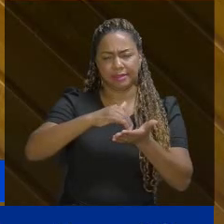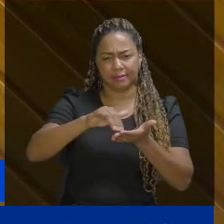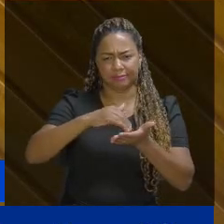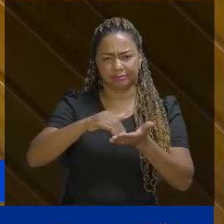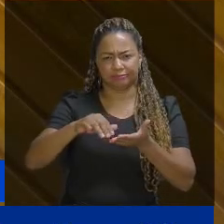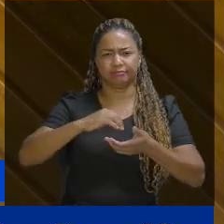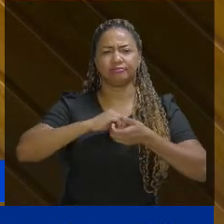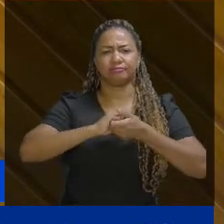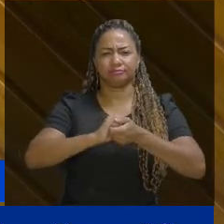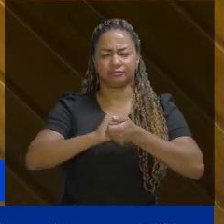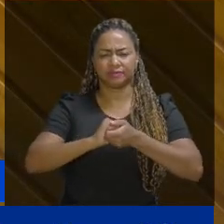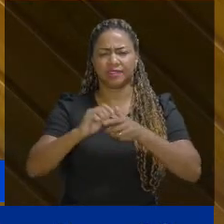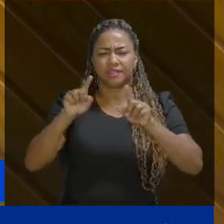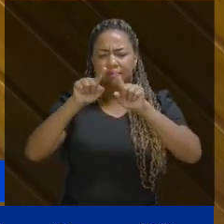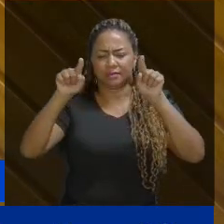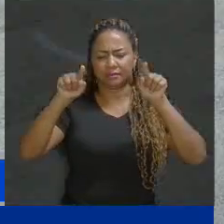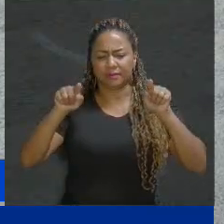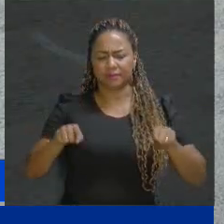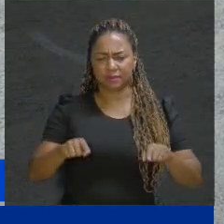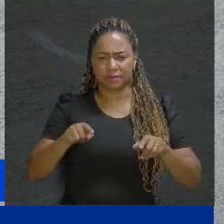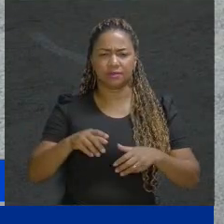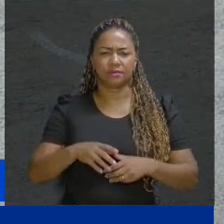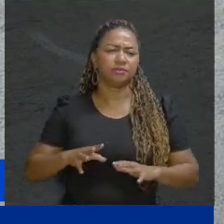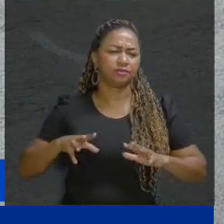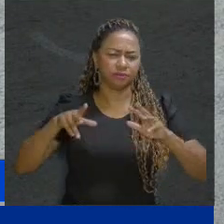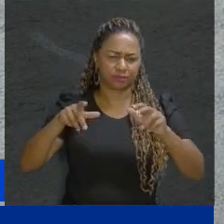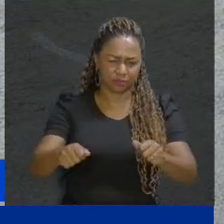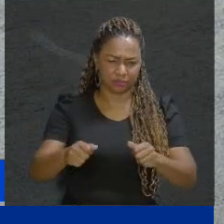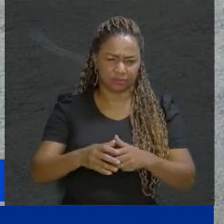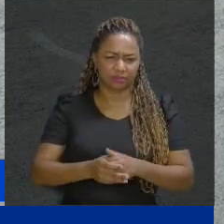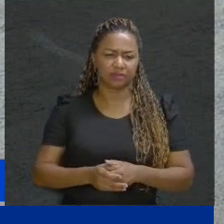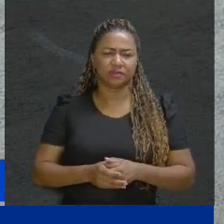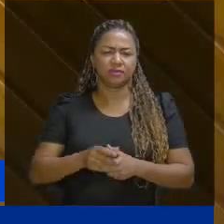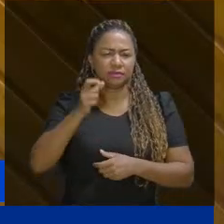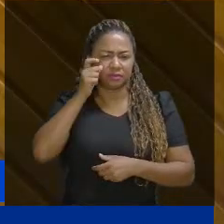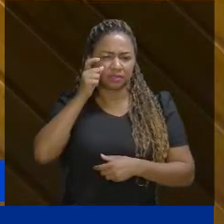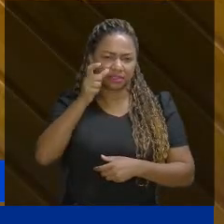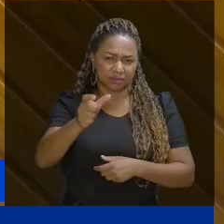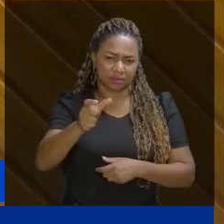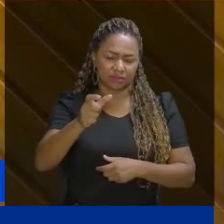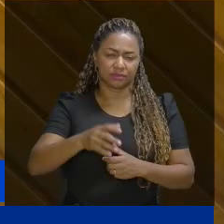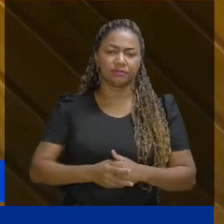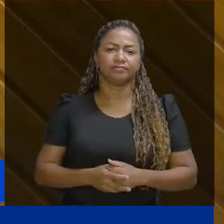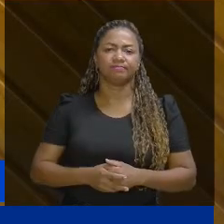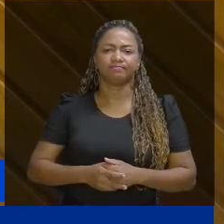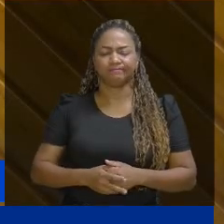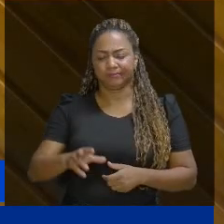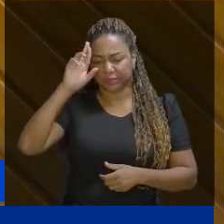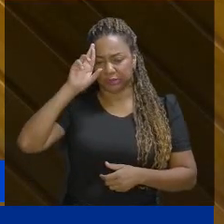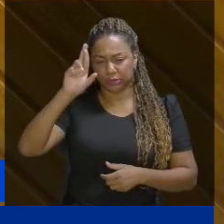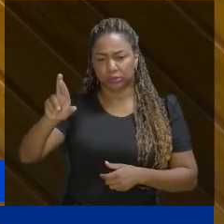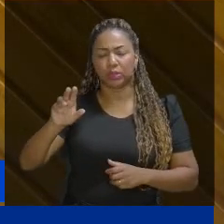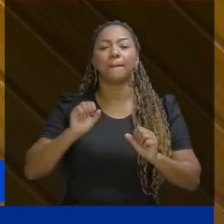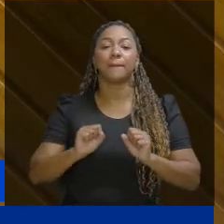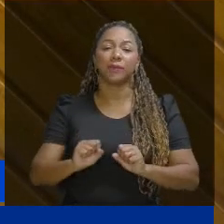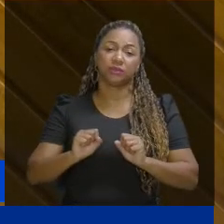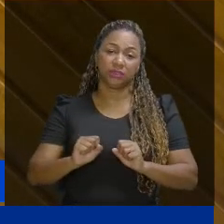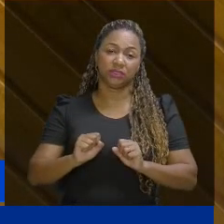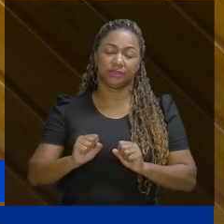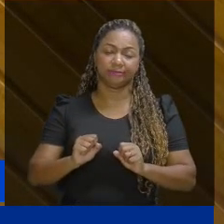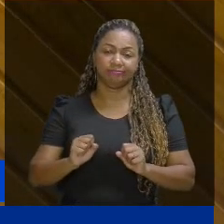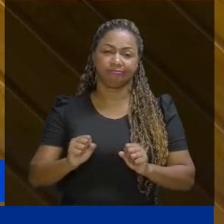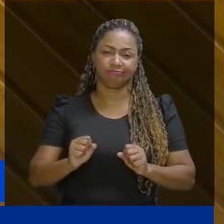estendo cumprimento aos demais servidores e demais que nos assistem. Excelências, eu poderia